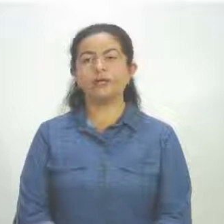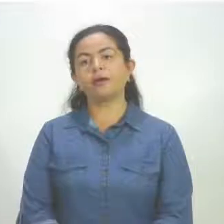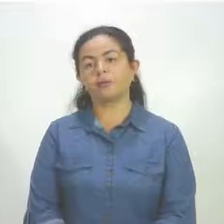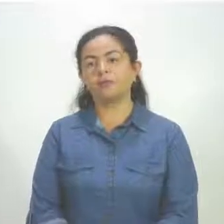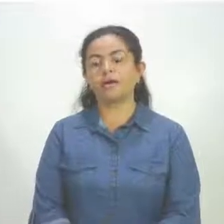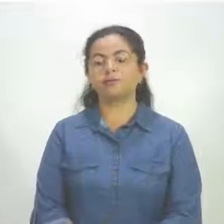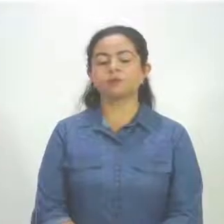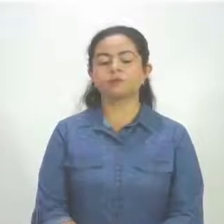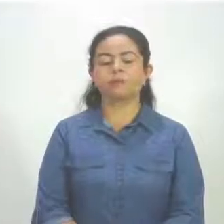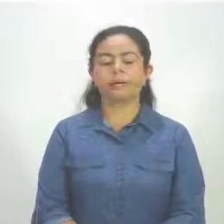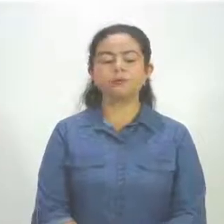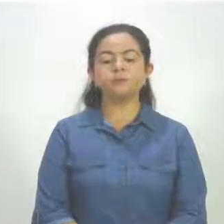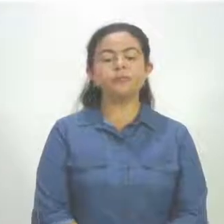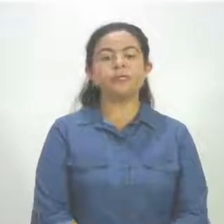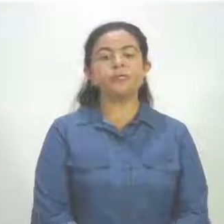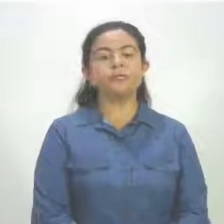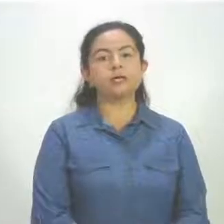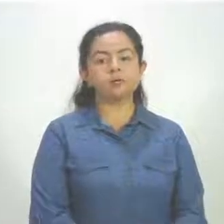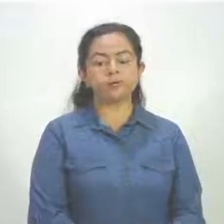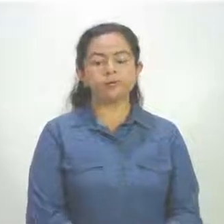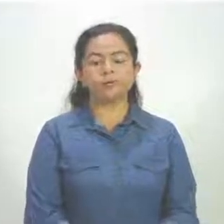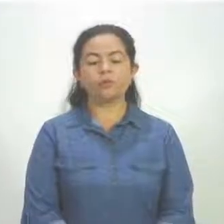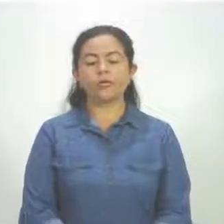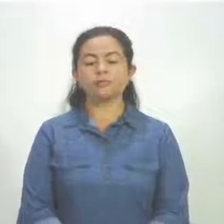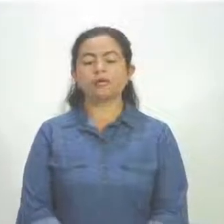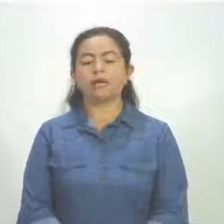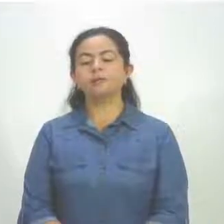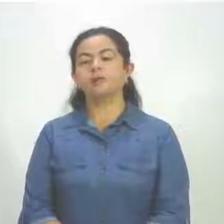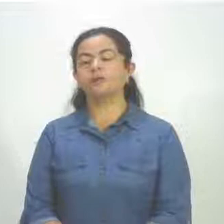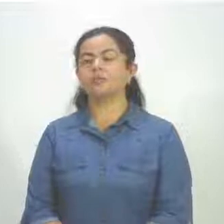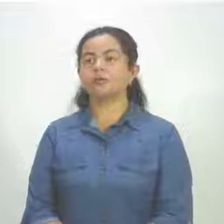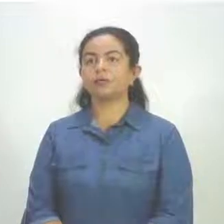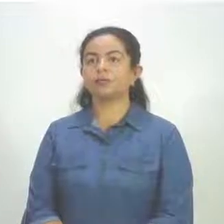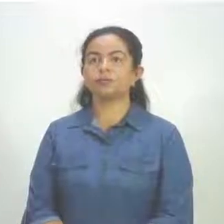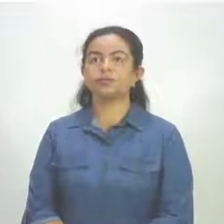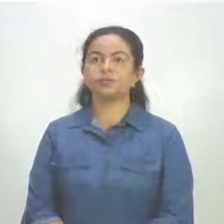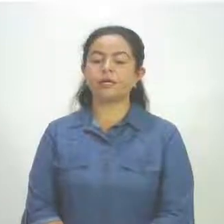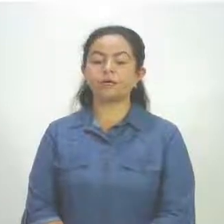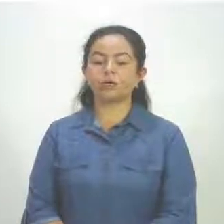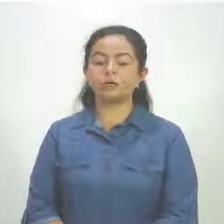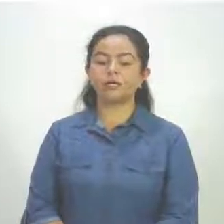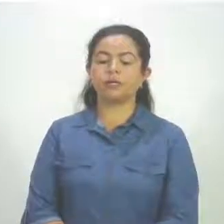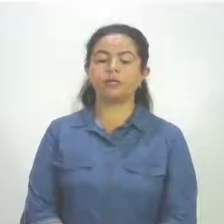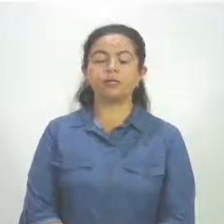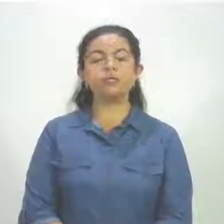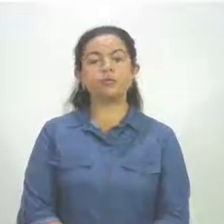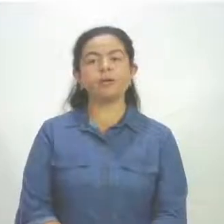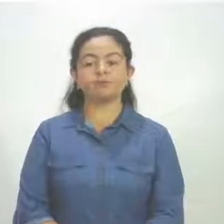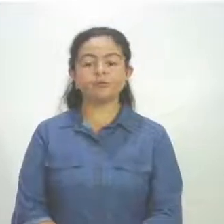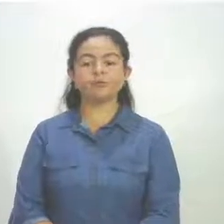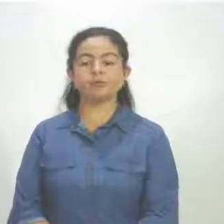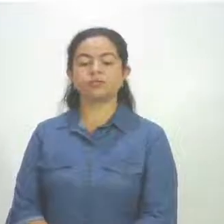aí ocasionar o baixo desempenho. Então, como resultados, a oficina nós podemos dizer que trouxe